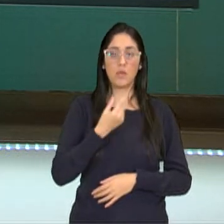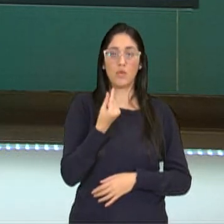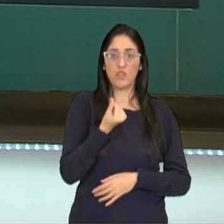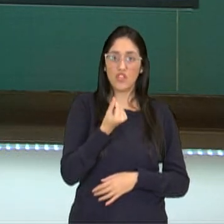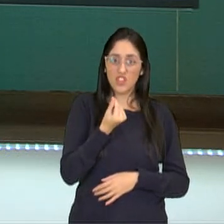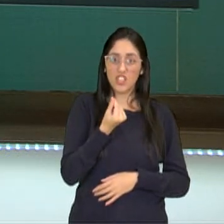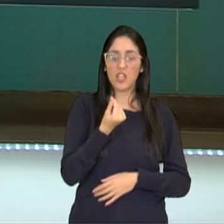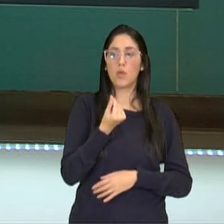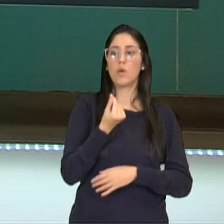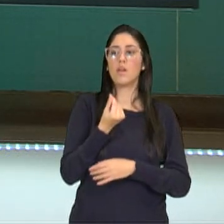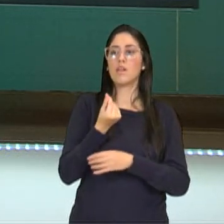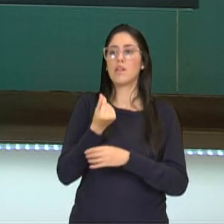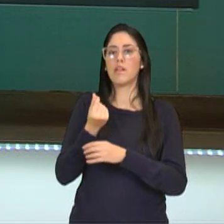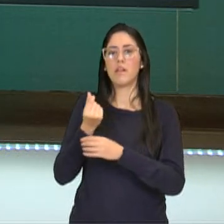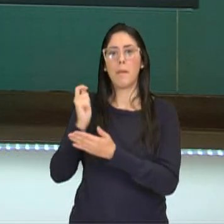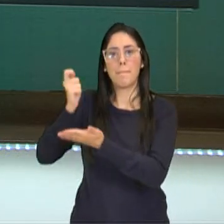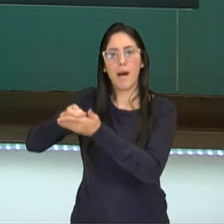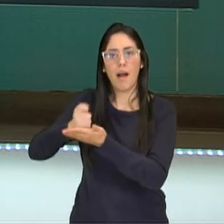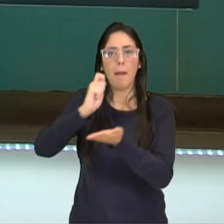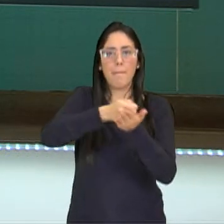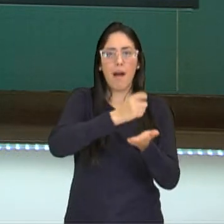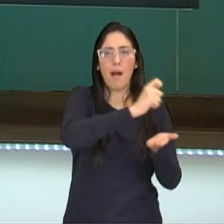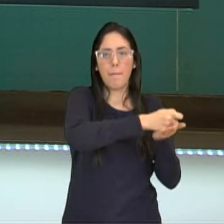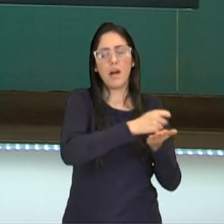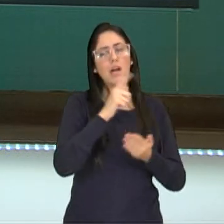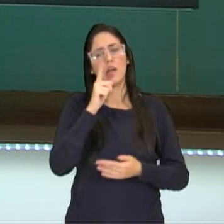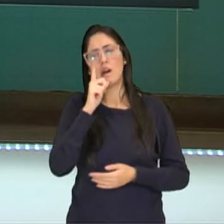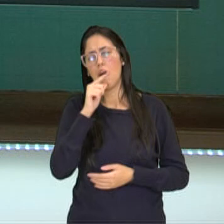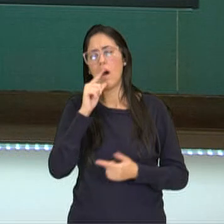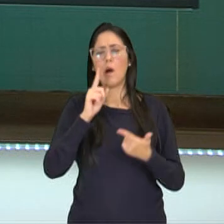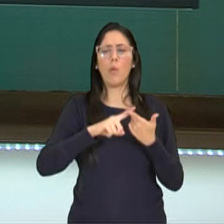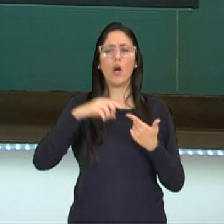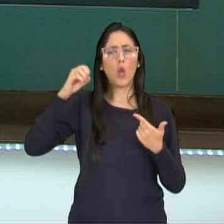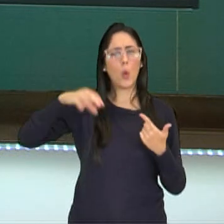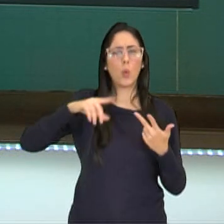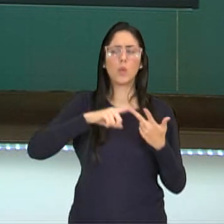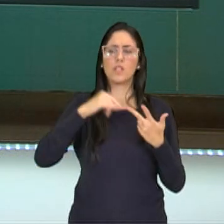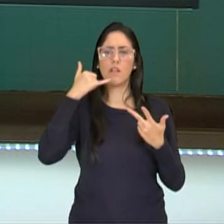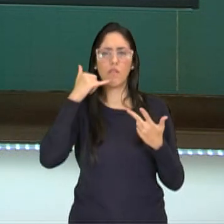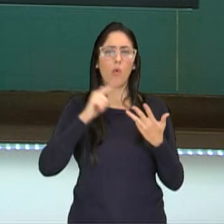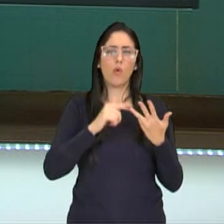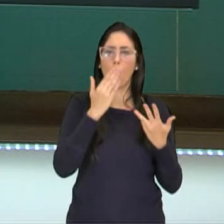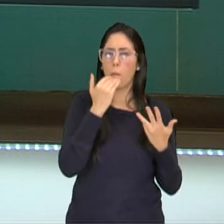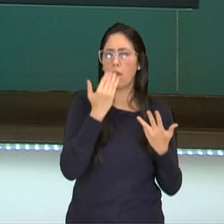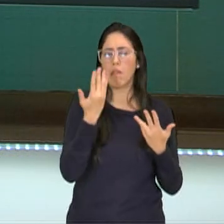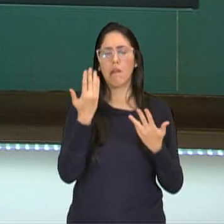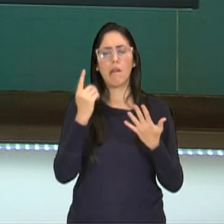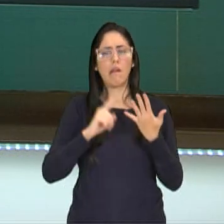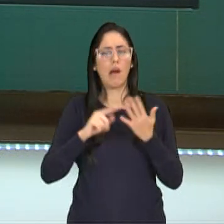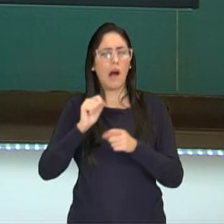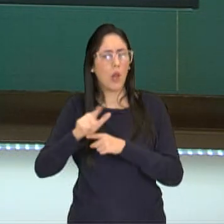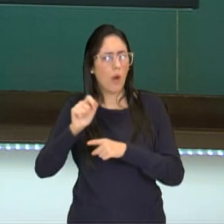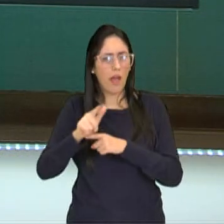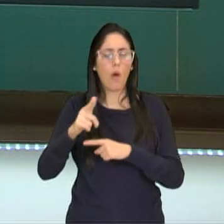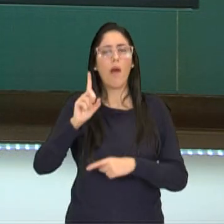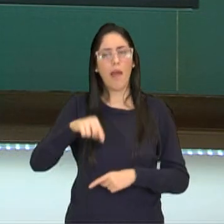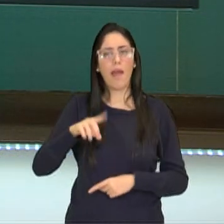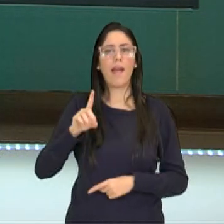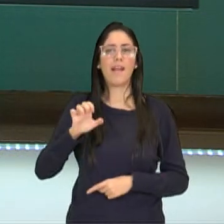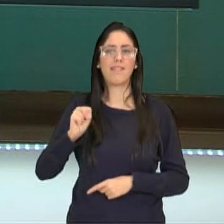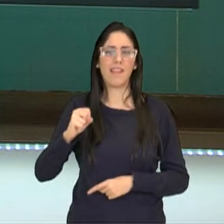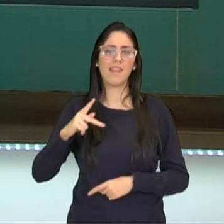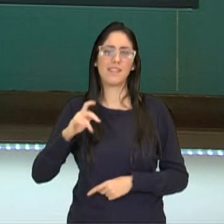vai pagar, seja a luz, a água, o telefone, a comida, o aluguel, tudo isso são despesas. E